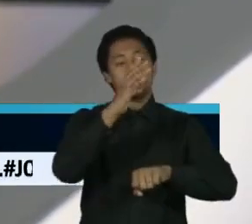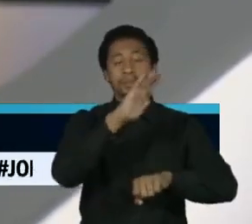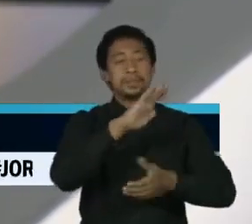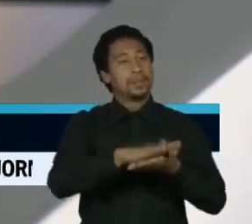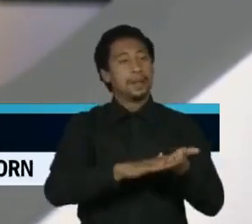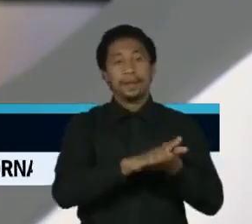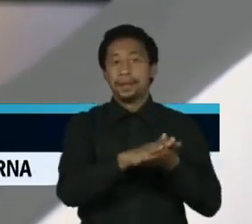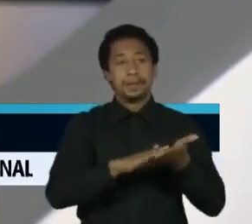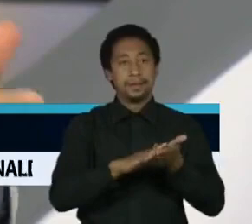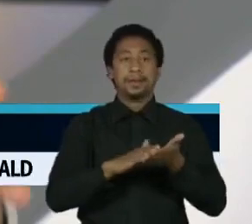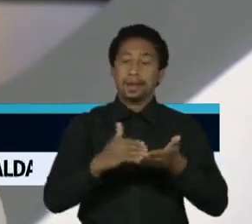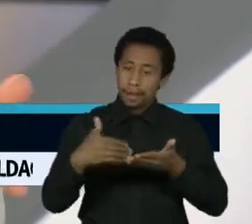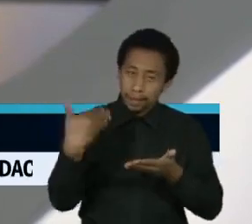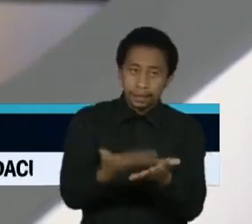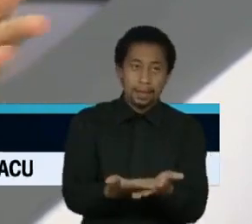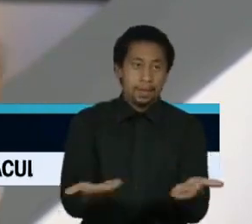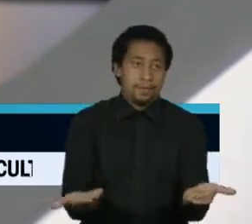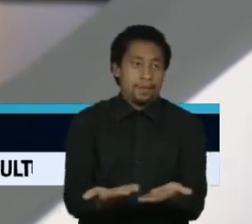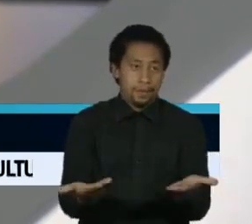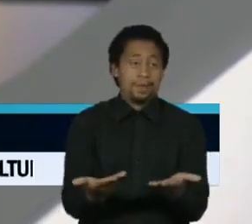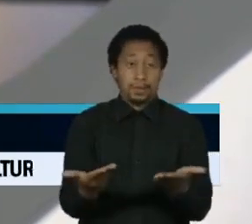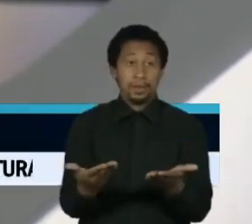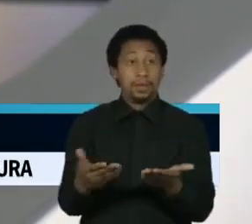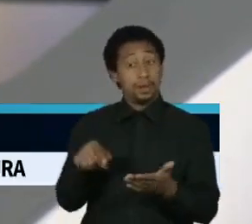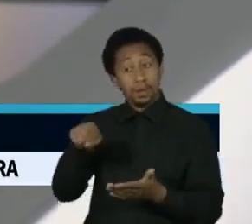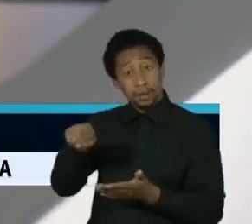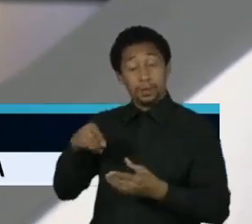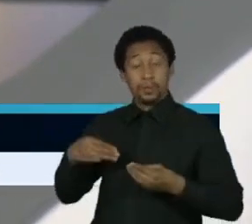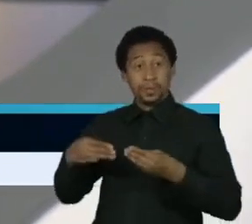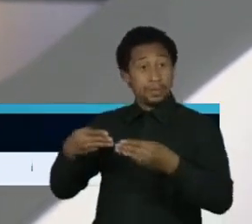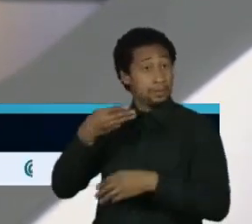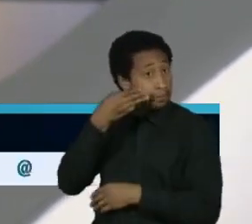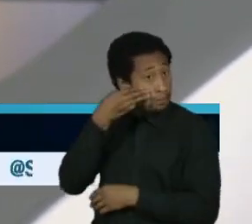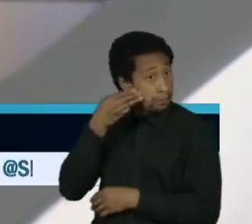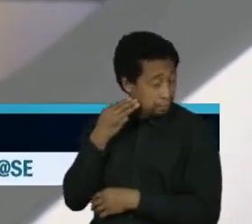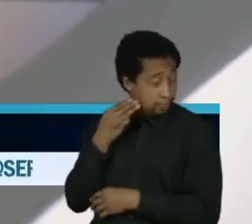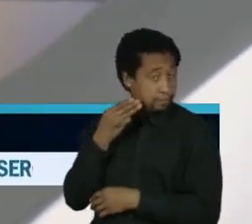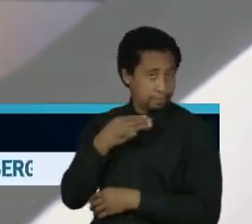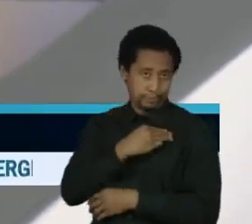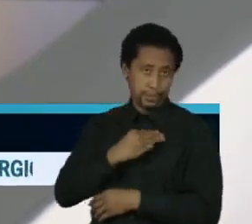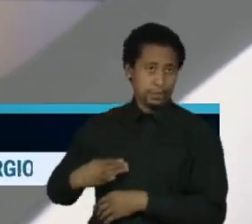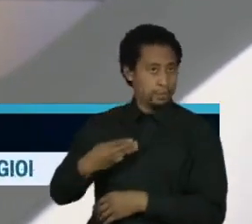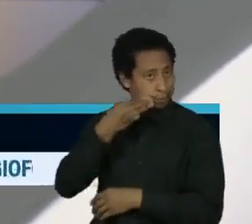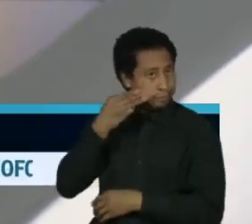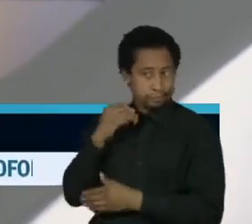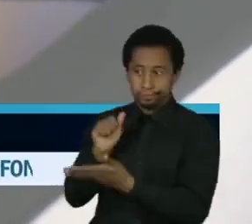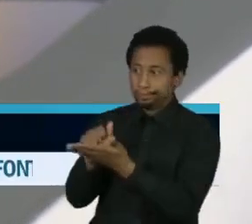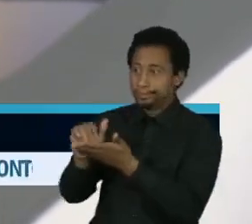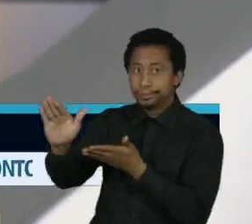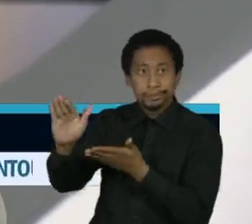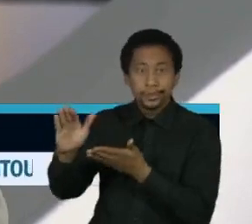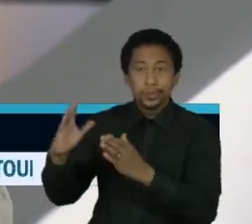medida. Essas manifestações todas da malversação do dinheiro público